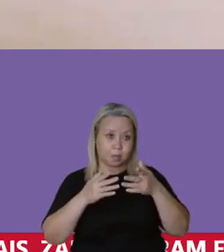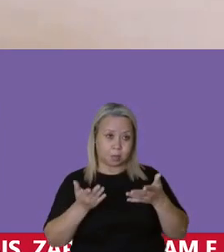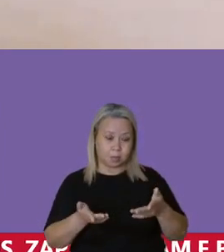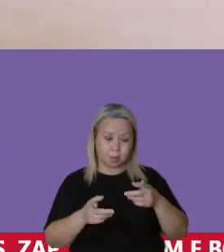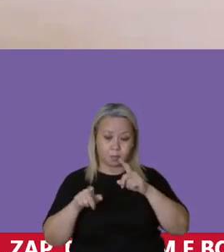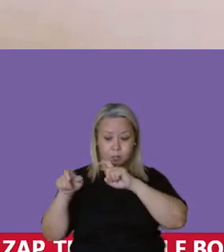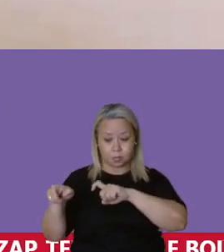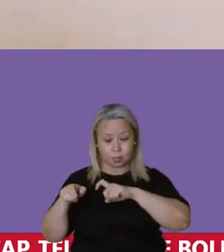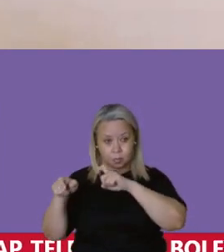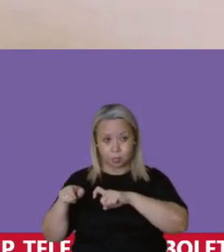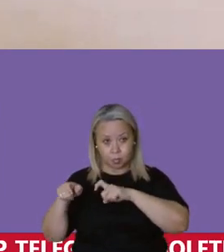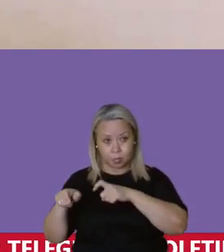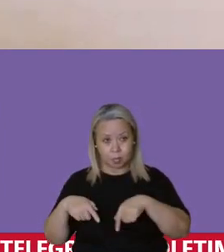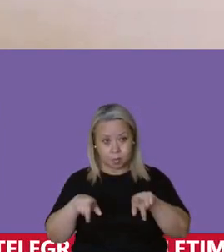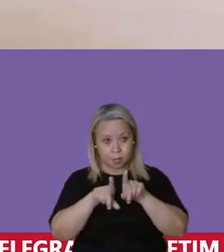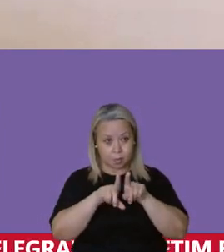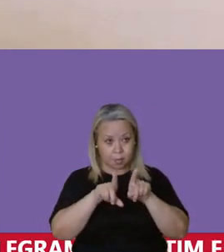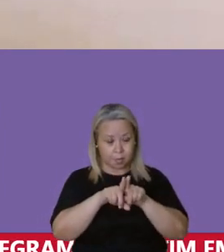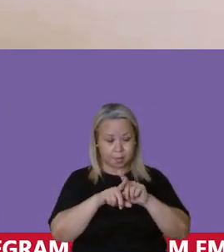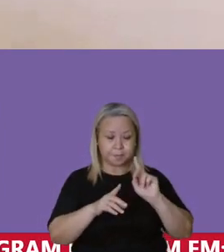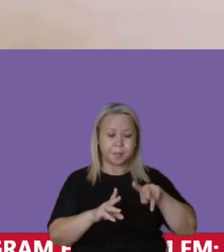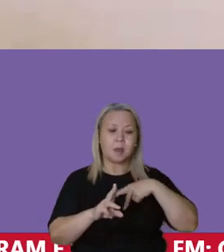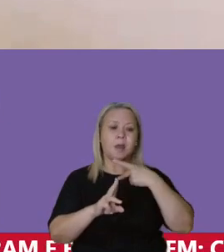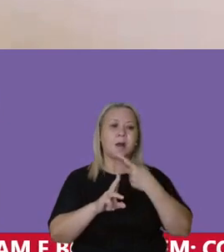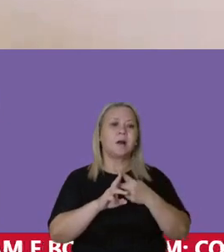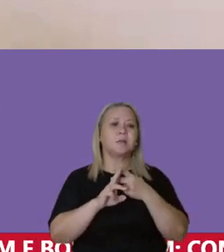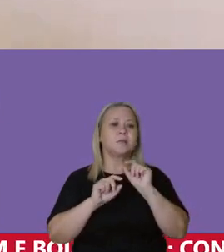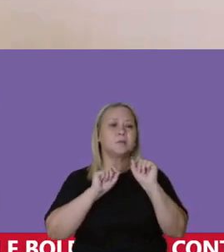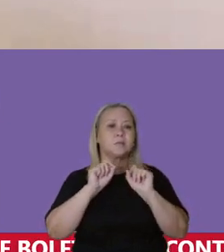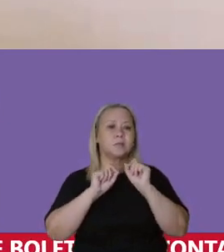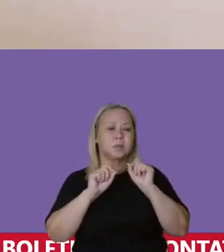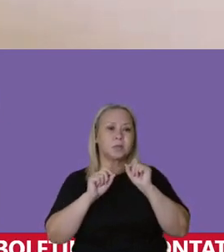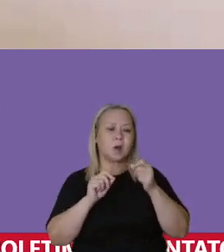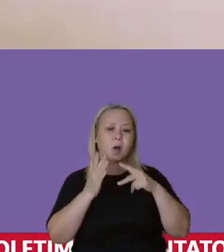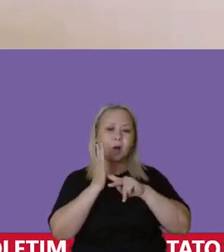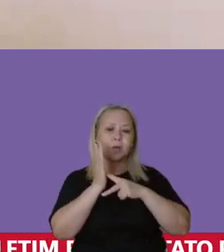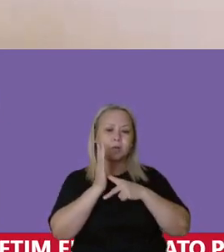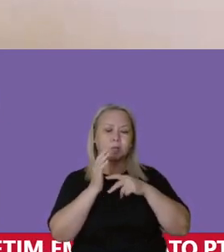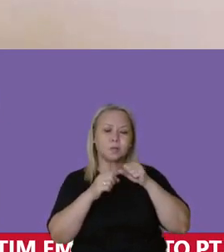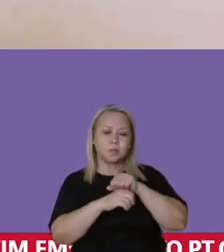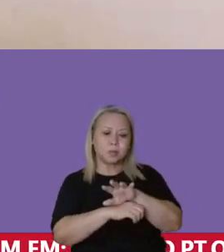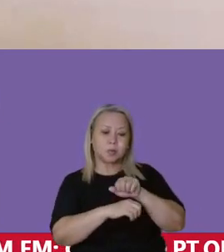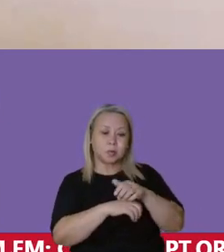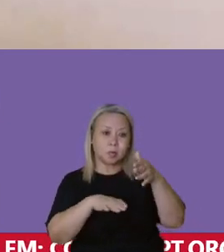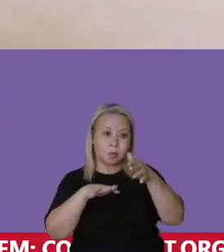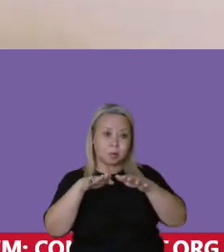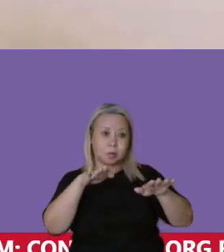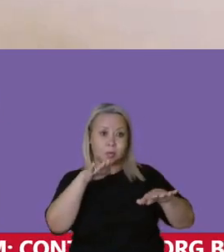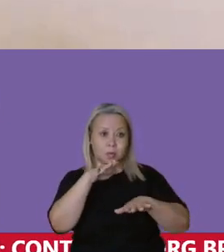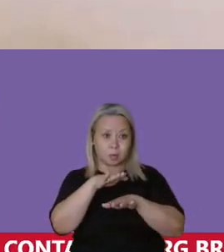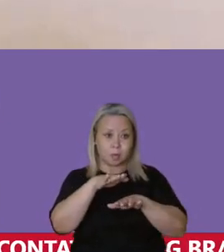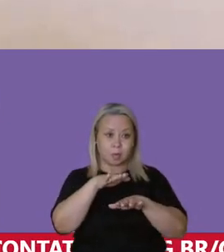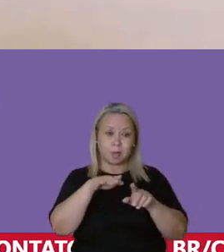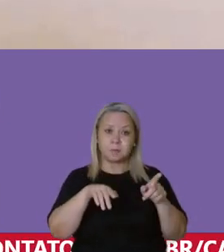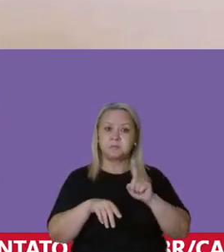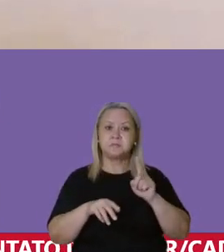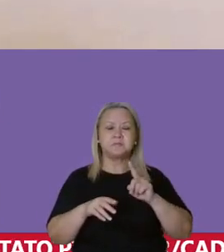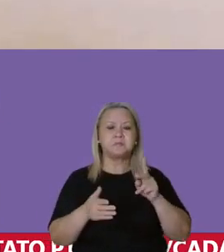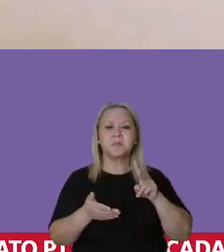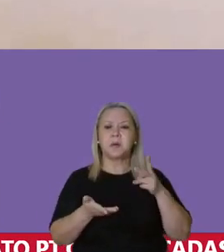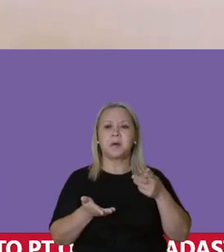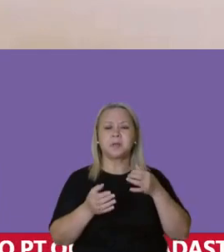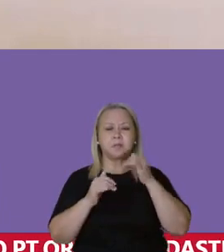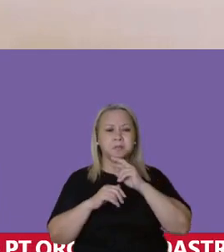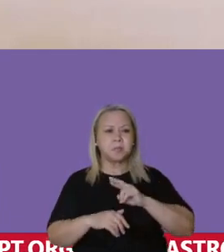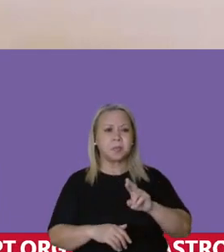rural. Além disso, quando a gente olha para os indicadores de desigualdade, não aparece um efeito muito